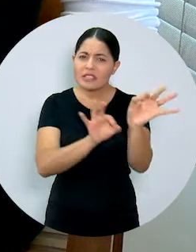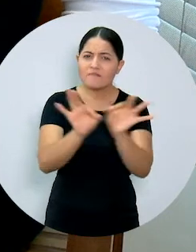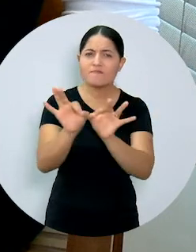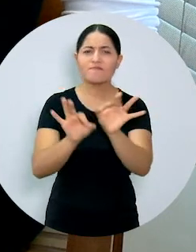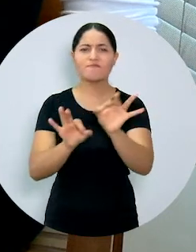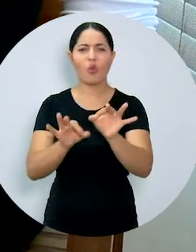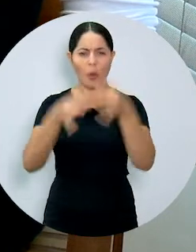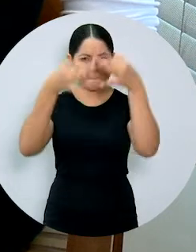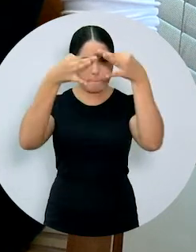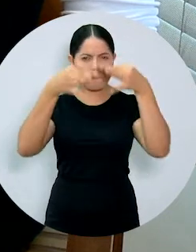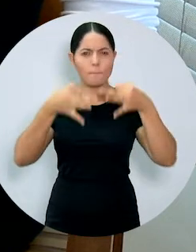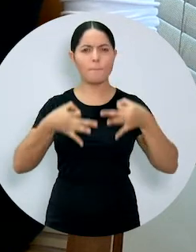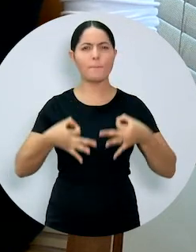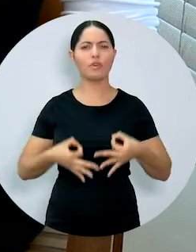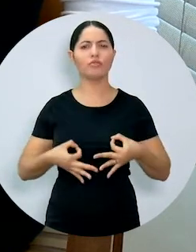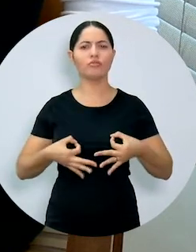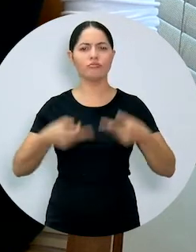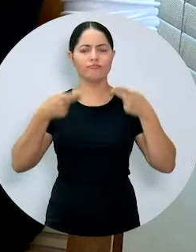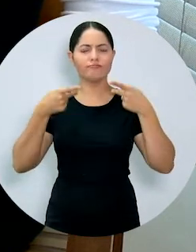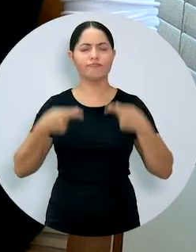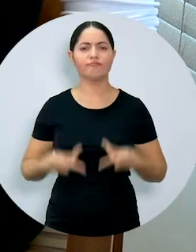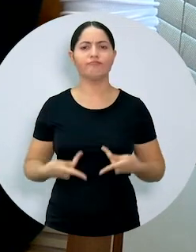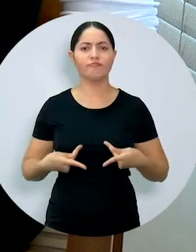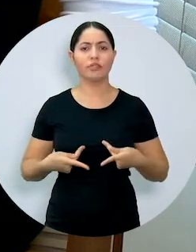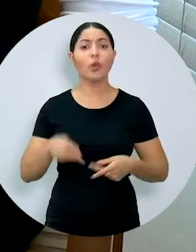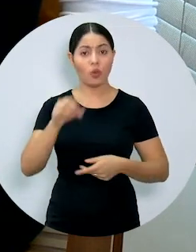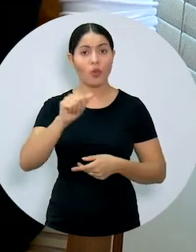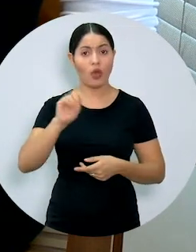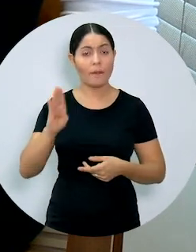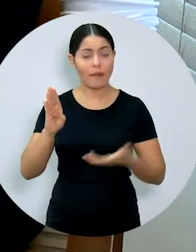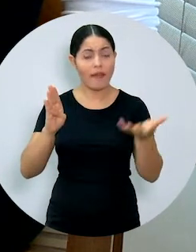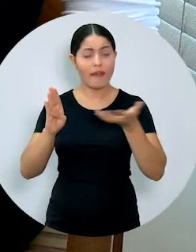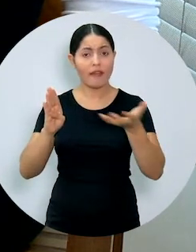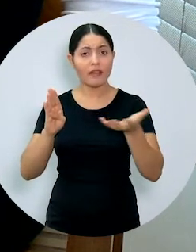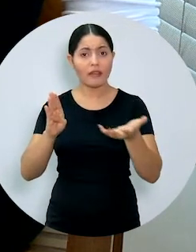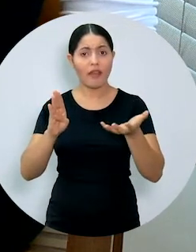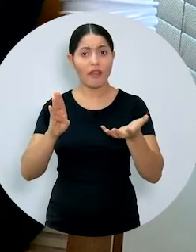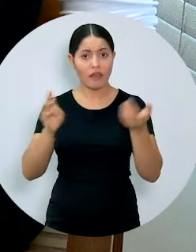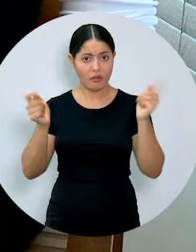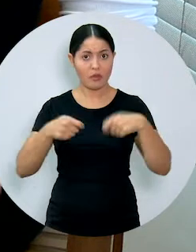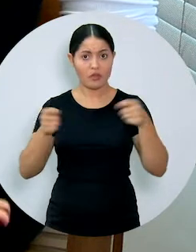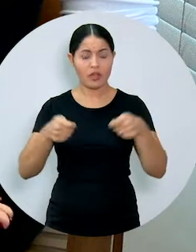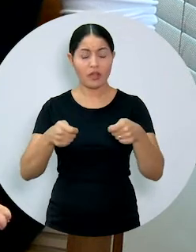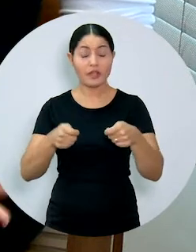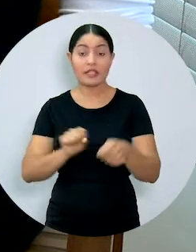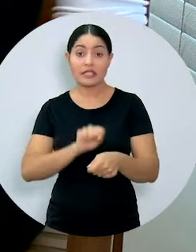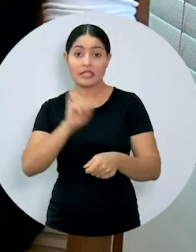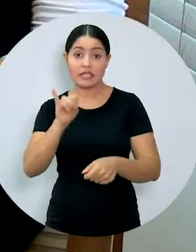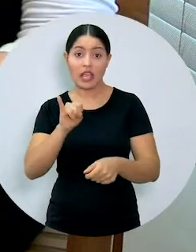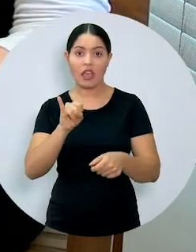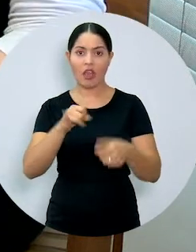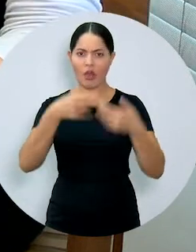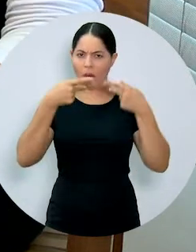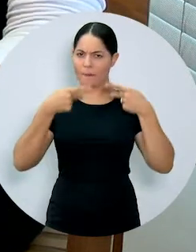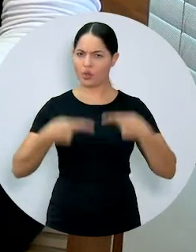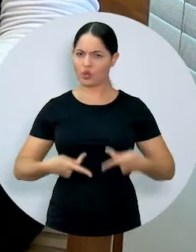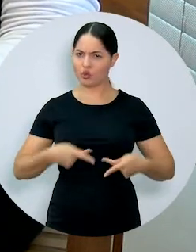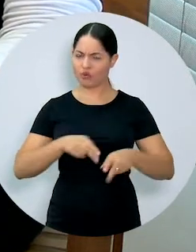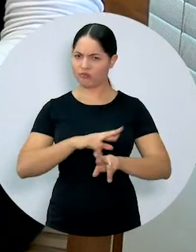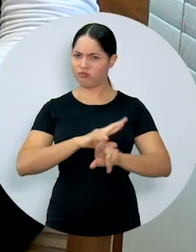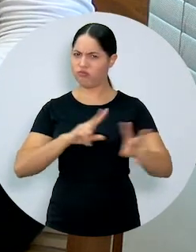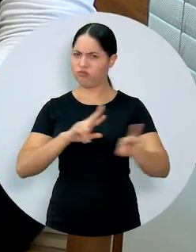uma moralidade. A Ordem dos Advogados e quer a apuração dos desvios de conduta de